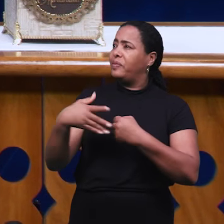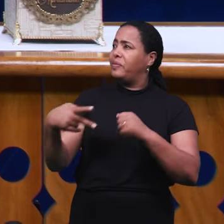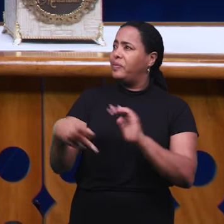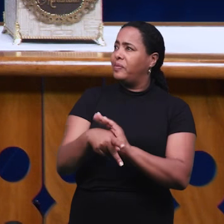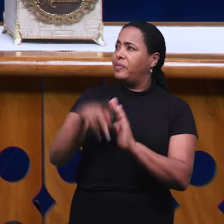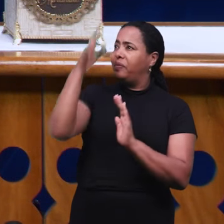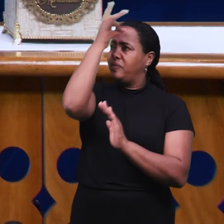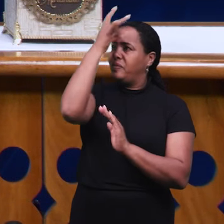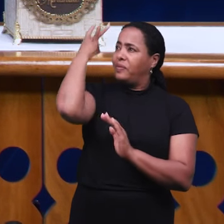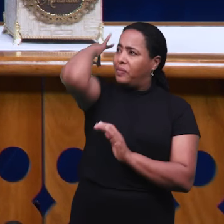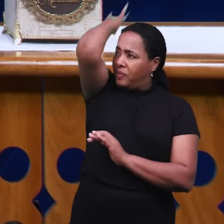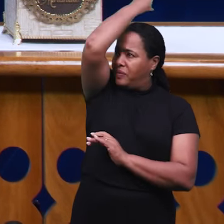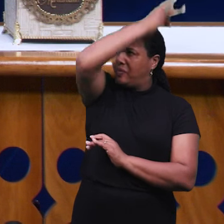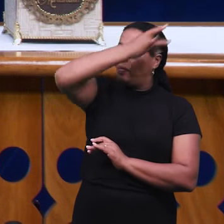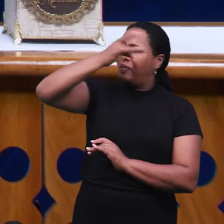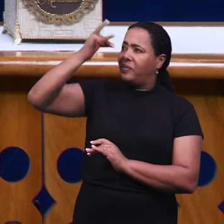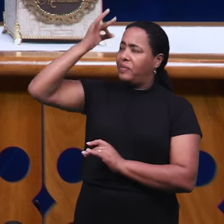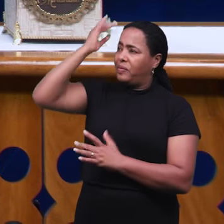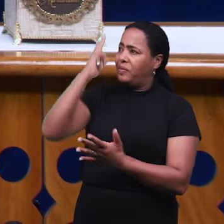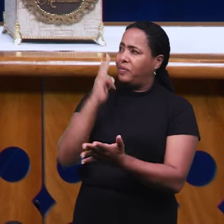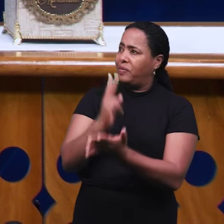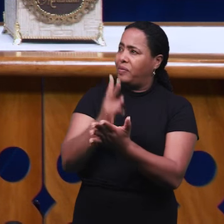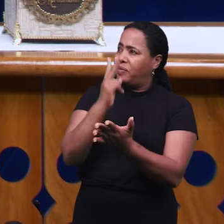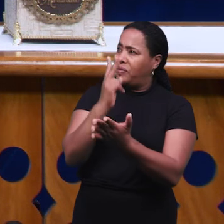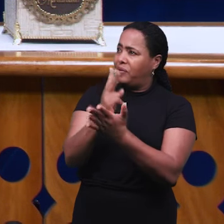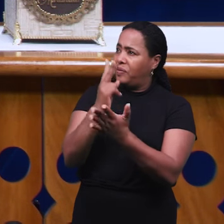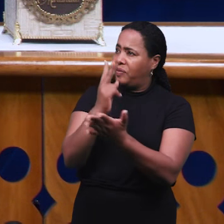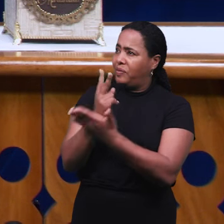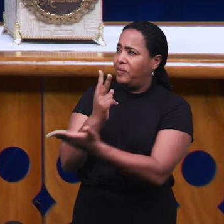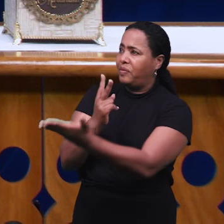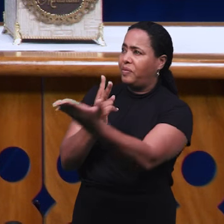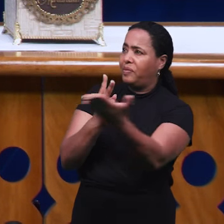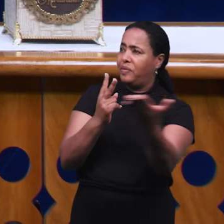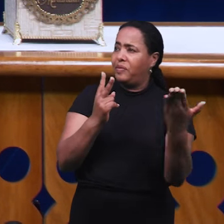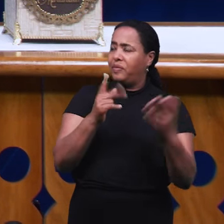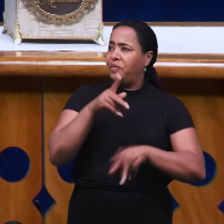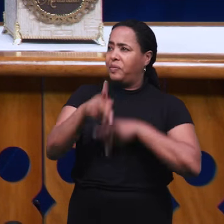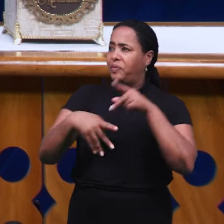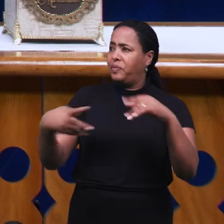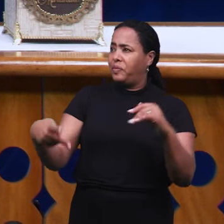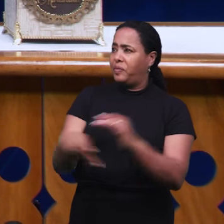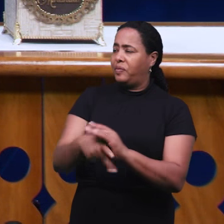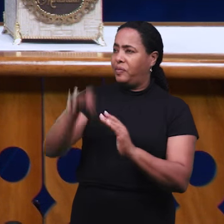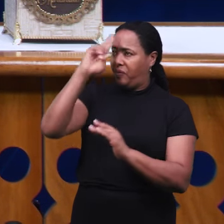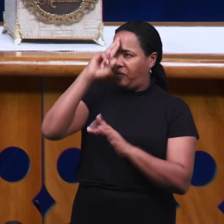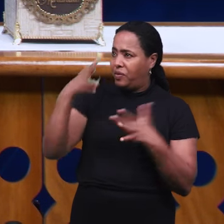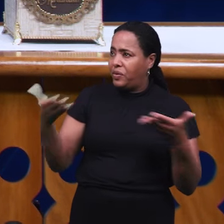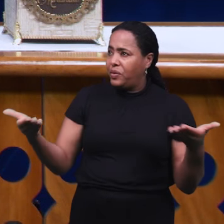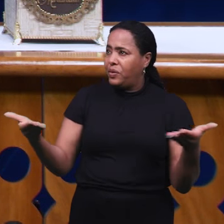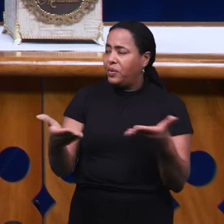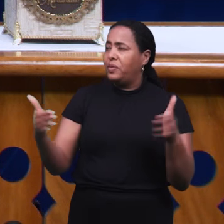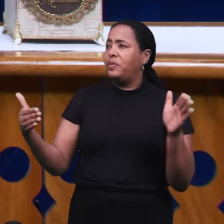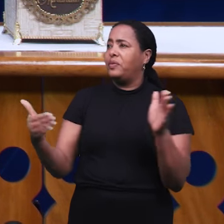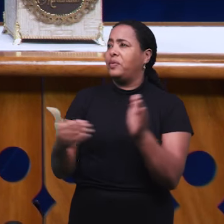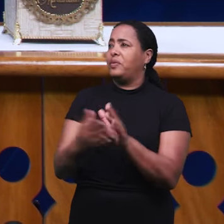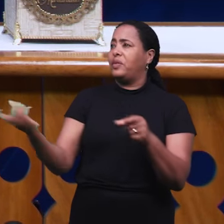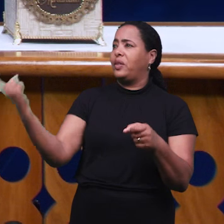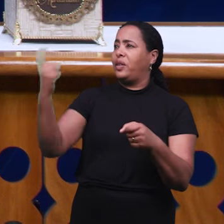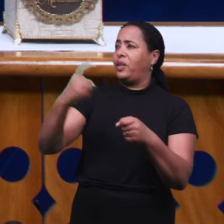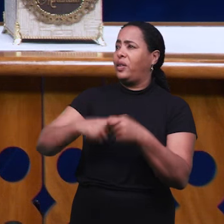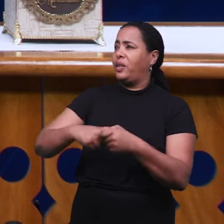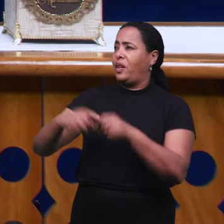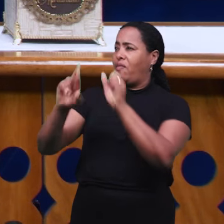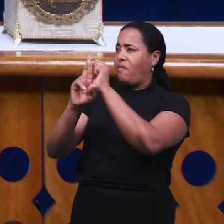consolações do Espírito Santo permaneçam sobre vós, povo do Senhor, hoje e até a